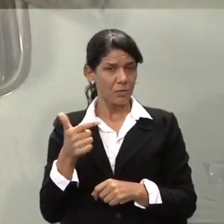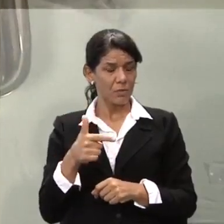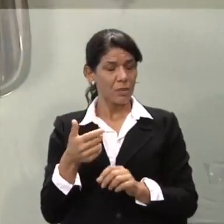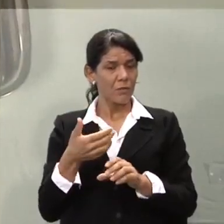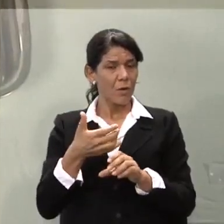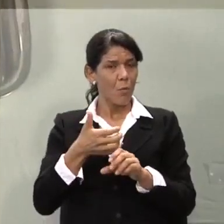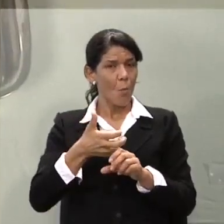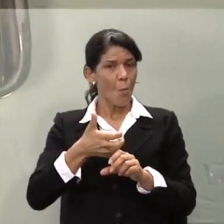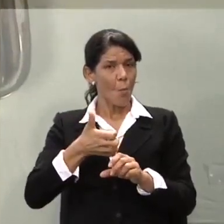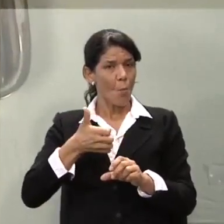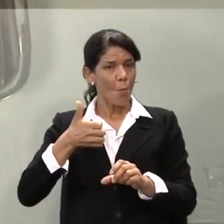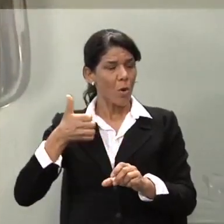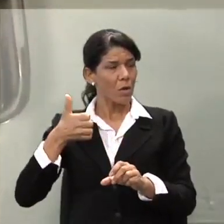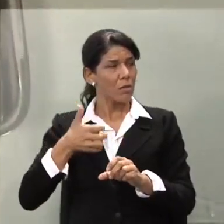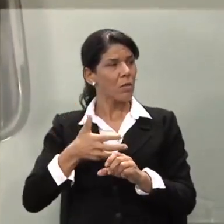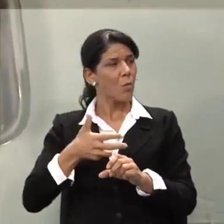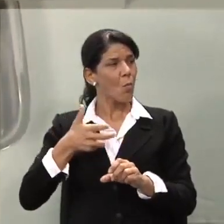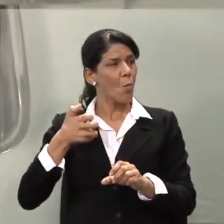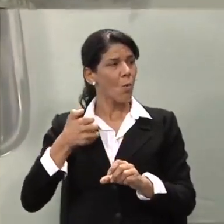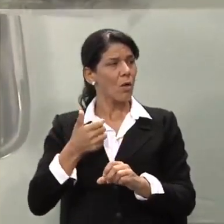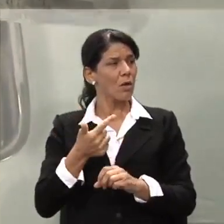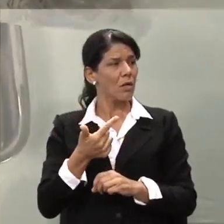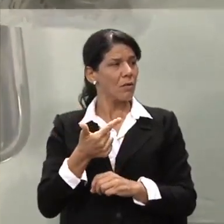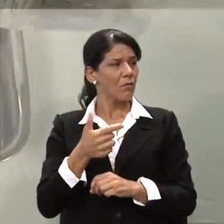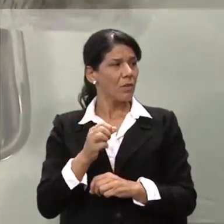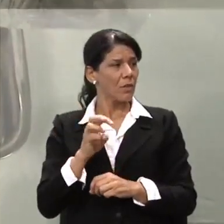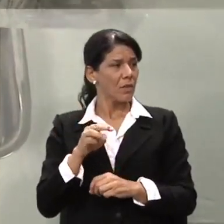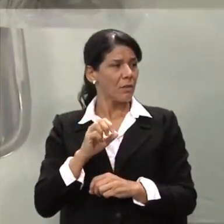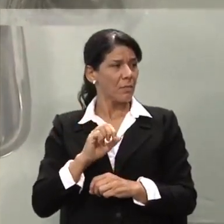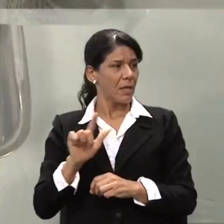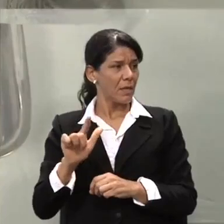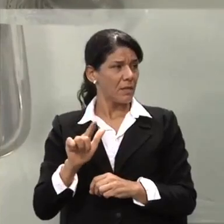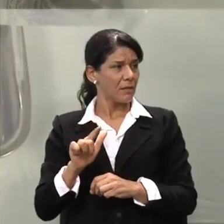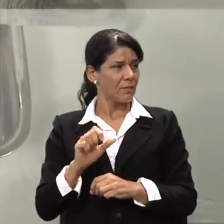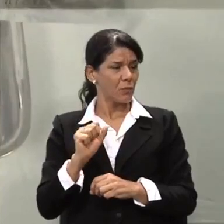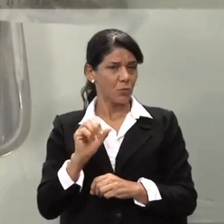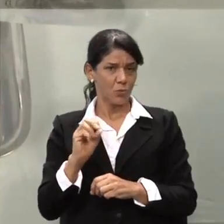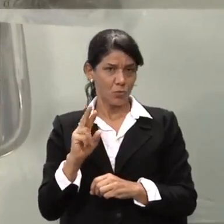retirar 20 ml desse soro glicosado.